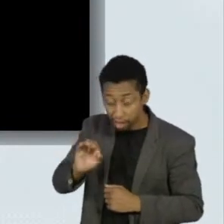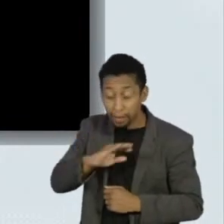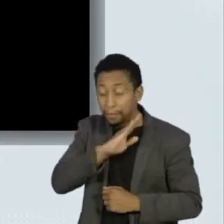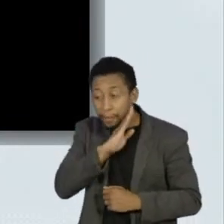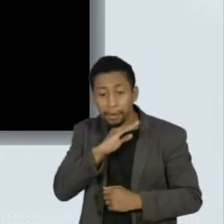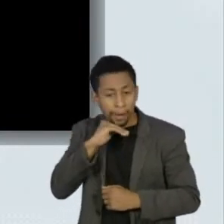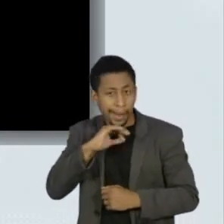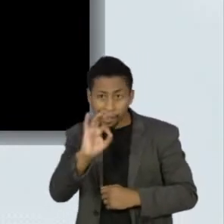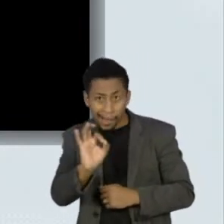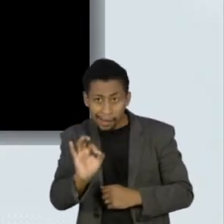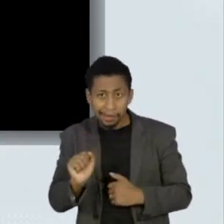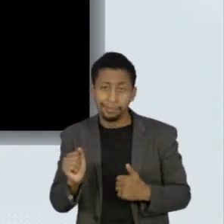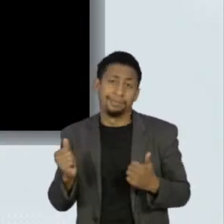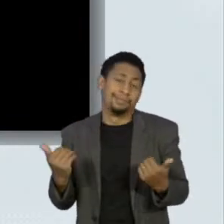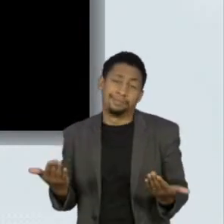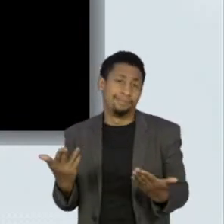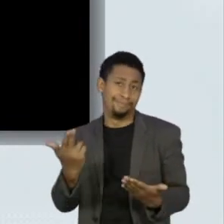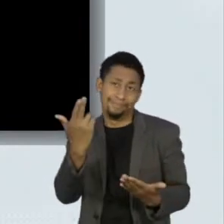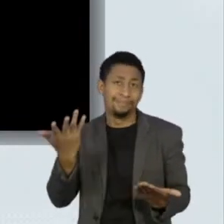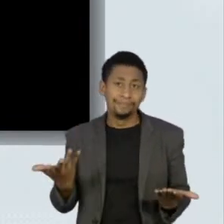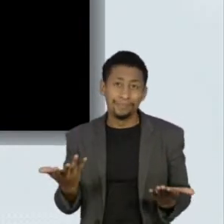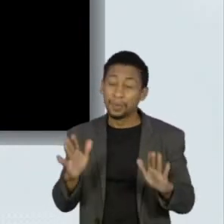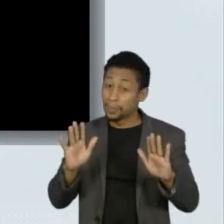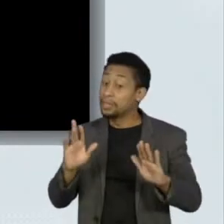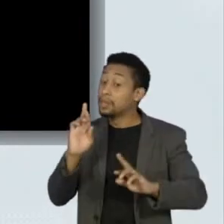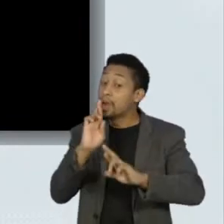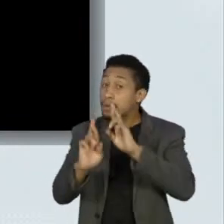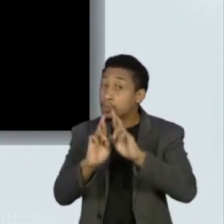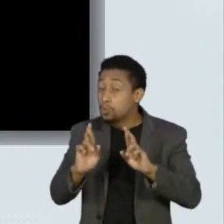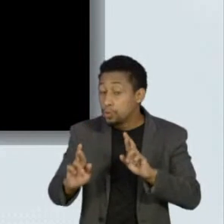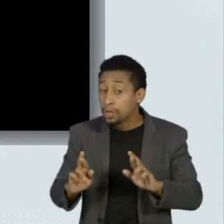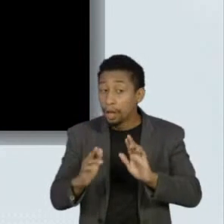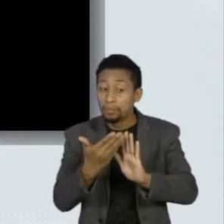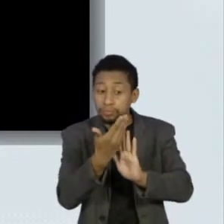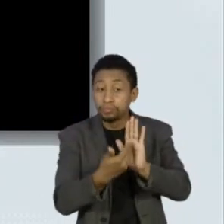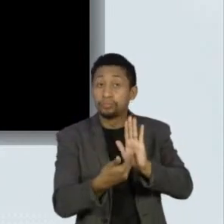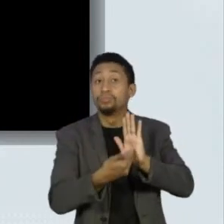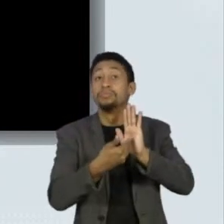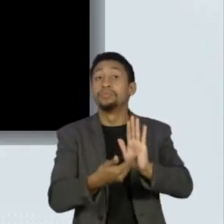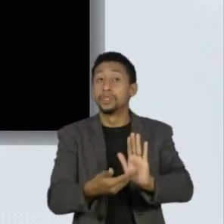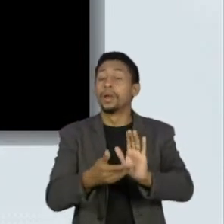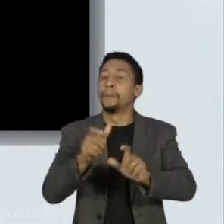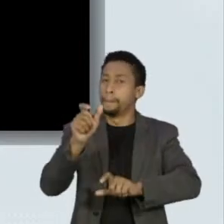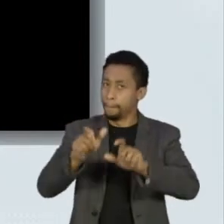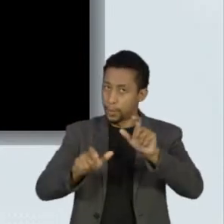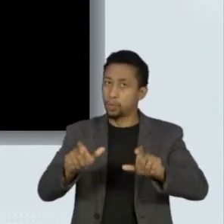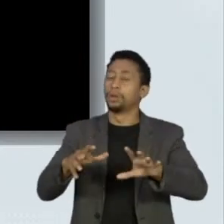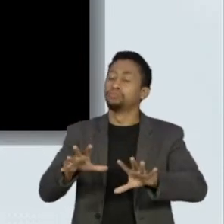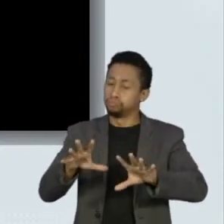os resultados que apresentaremos aqui são os correspondentes ao score 2 a superior.